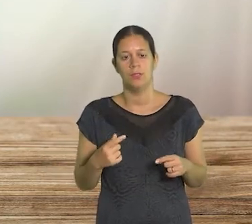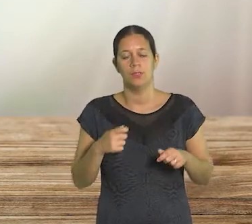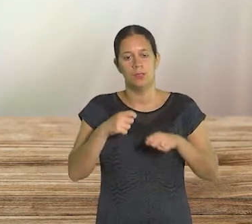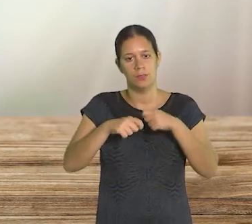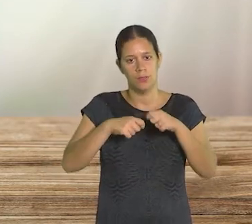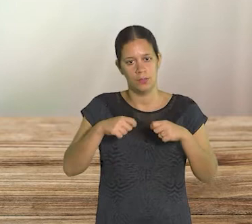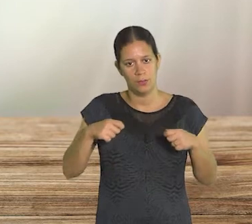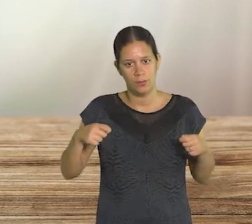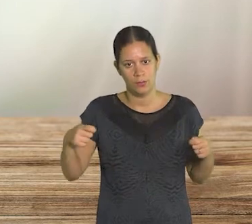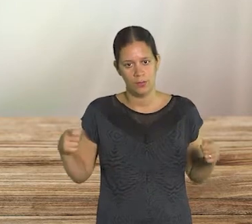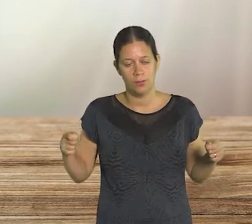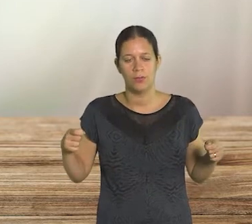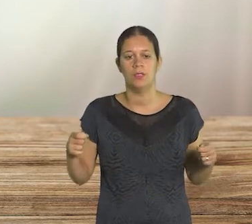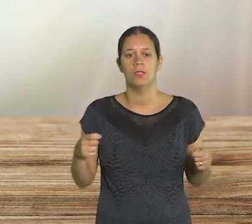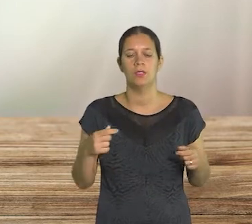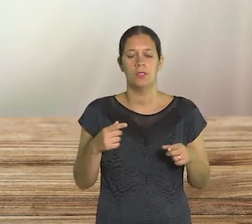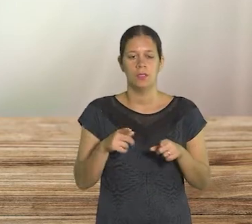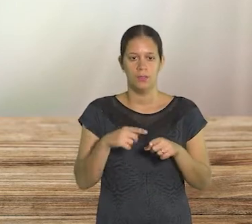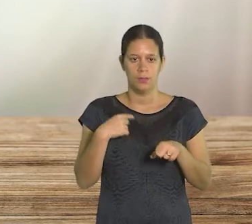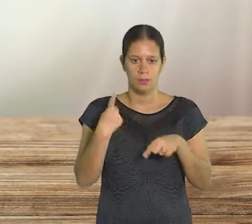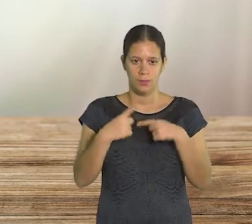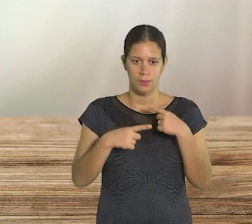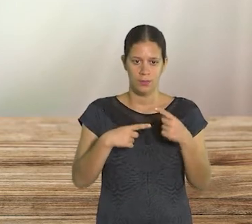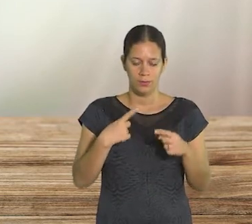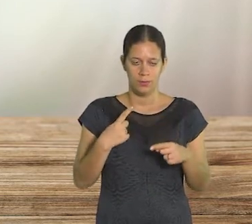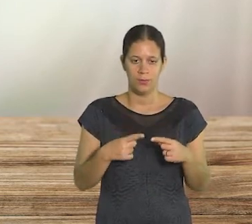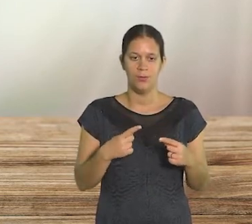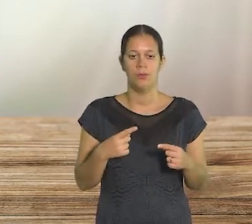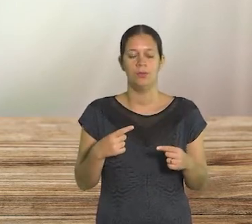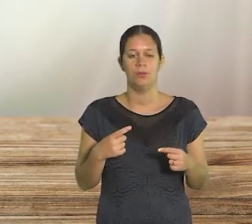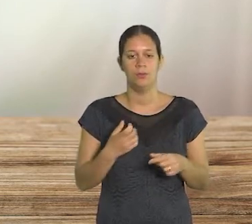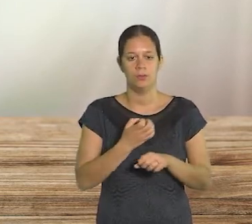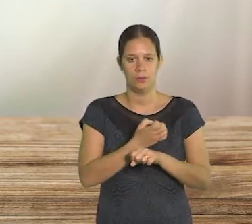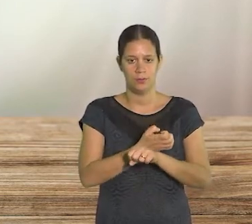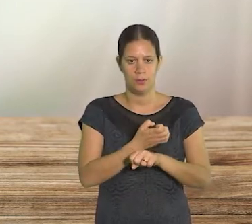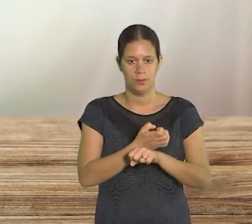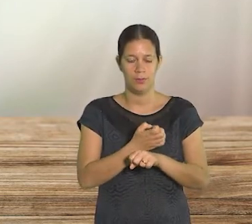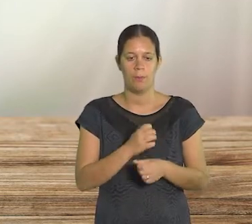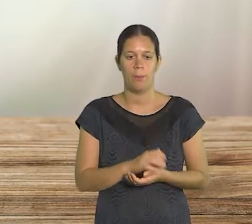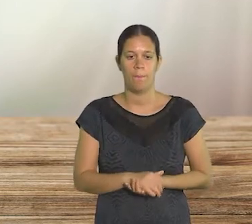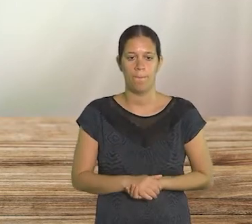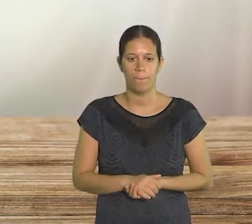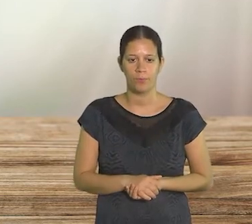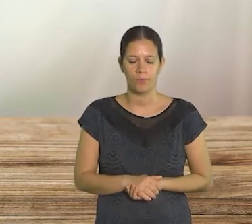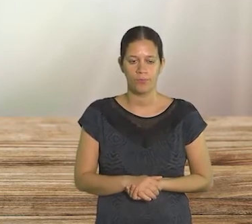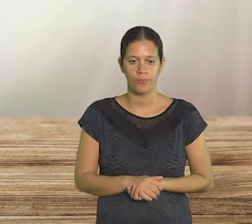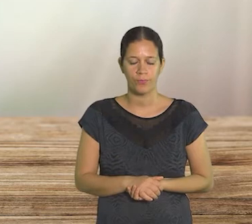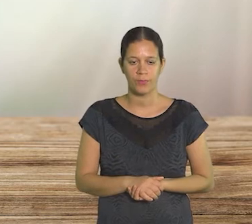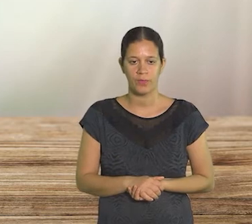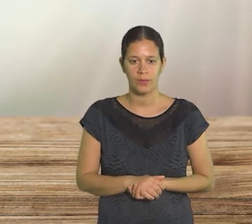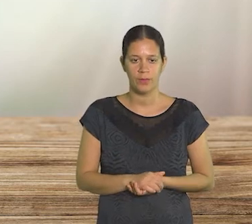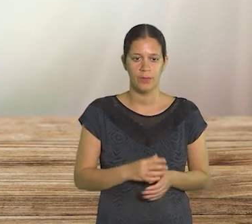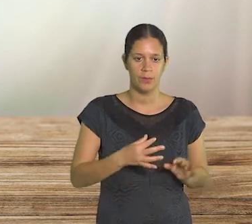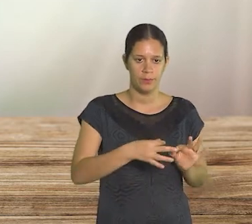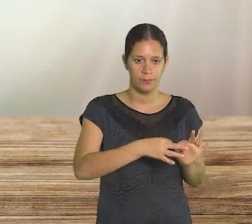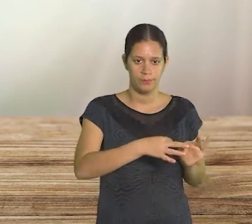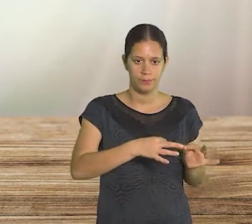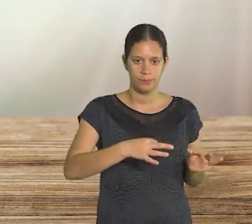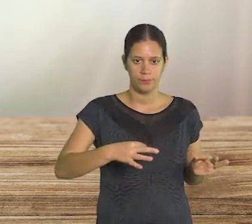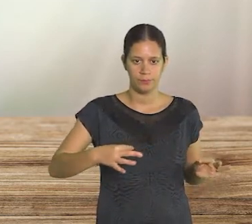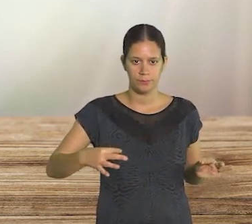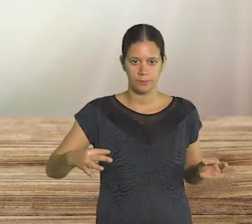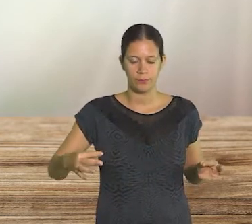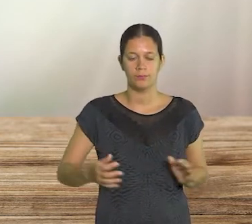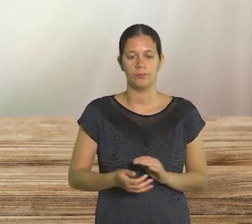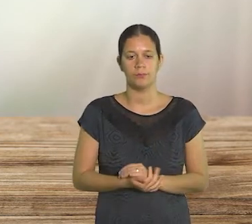botar a corda. Depois, essa outra, o material aqui no chão. Então, vamos lá. Com